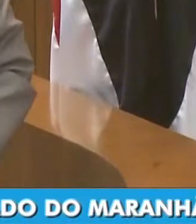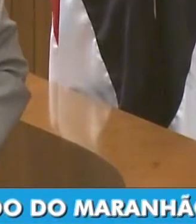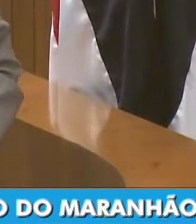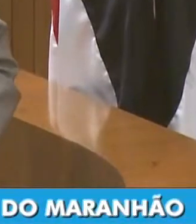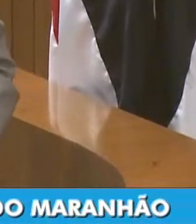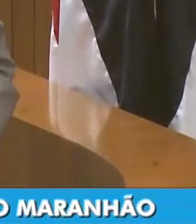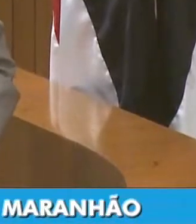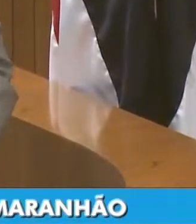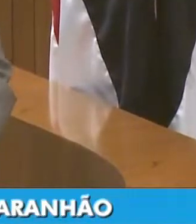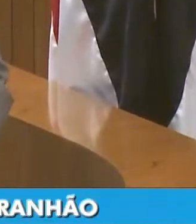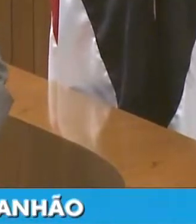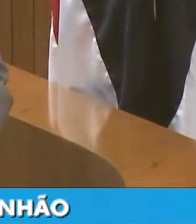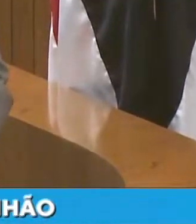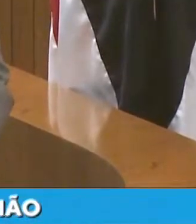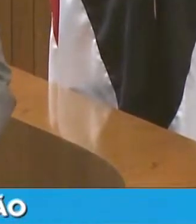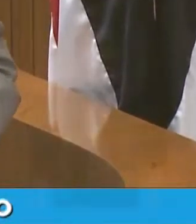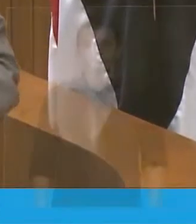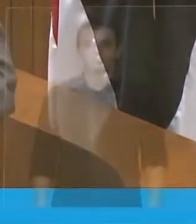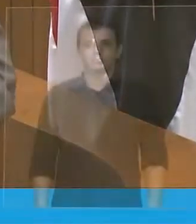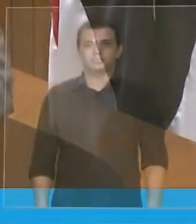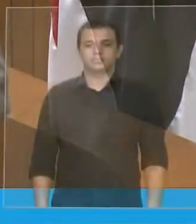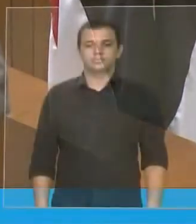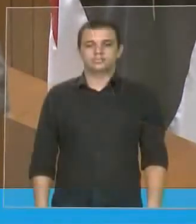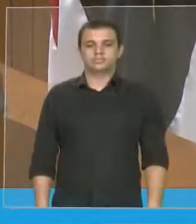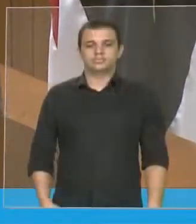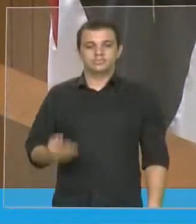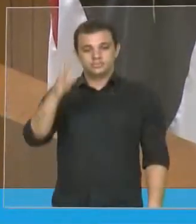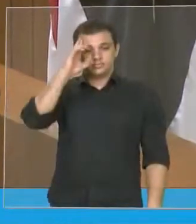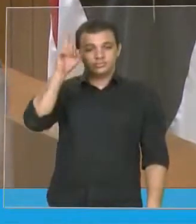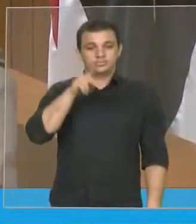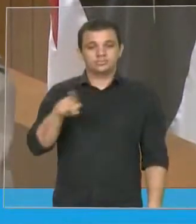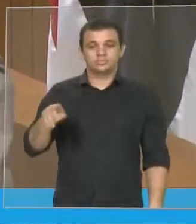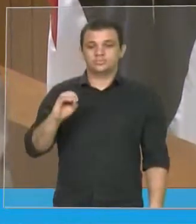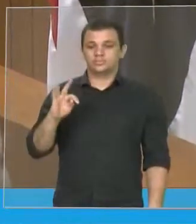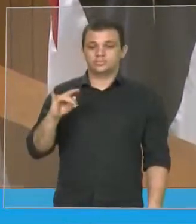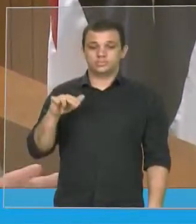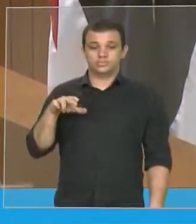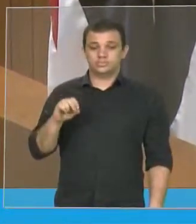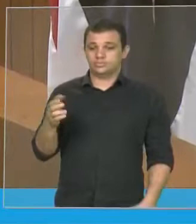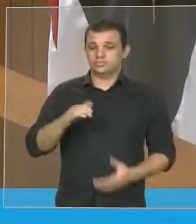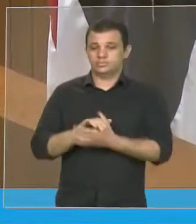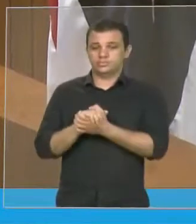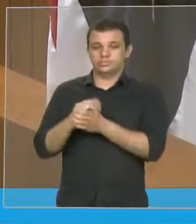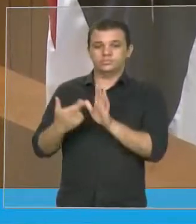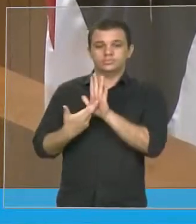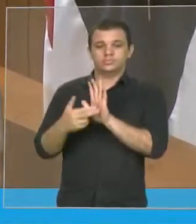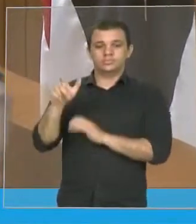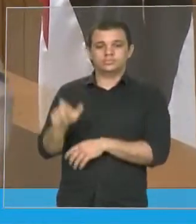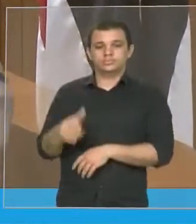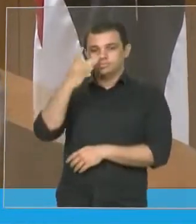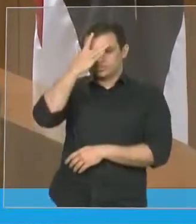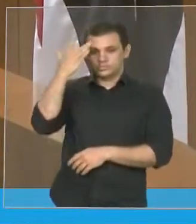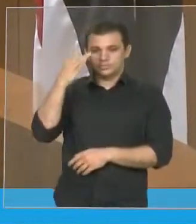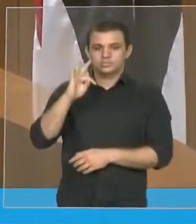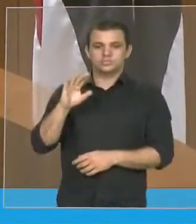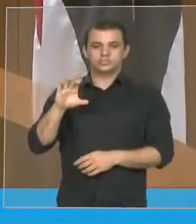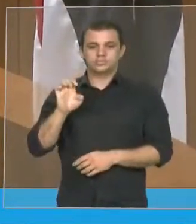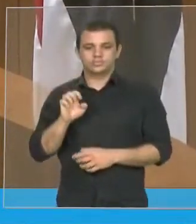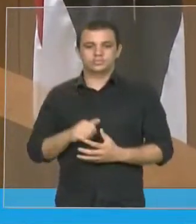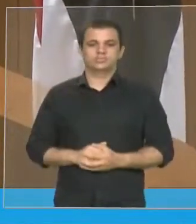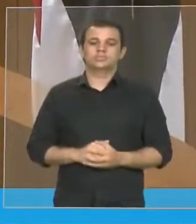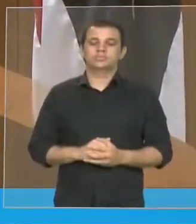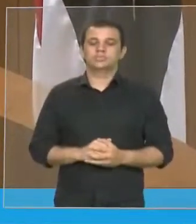Caldas, presidente do TCE. Pessoal, não ia falar e não vou prendê-los muito, não quero fazer ninguém perder a hora do almoço, mas diante